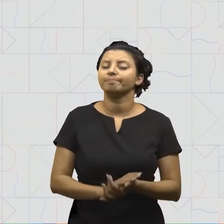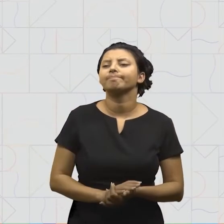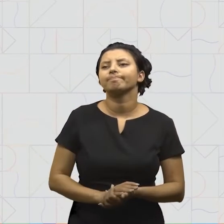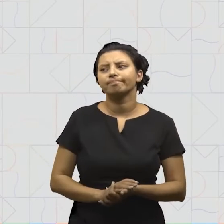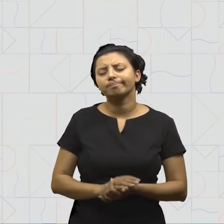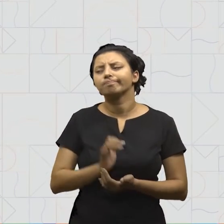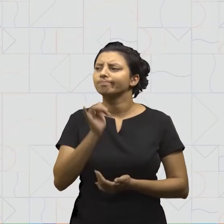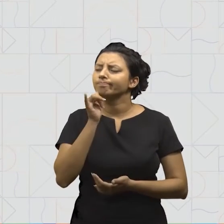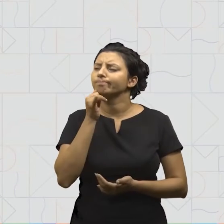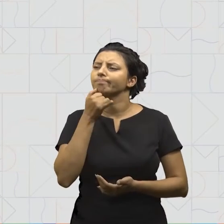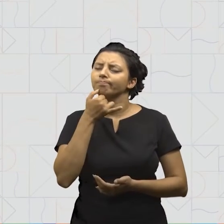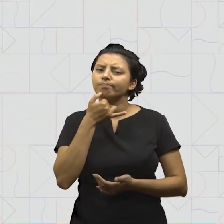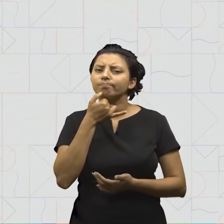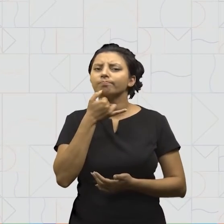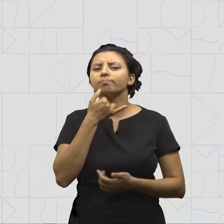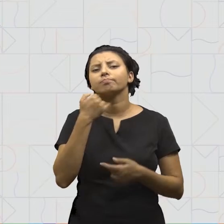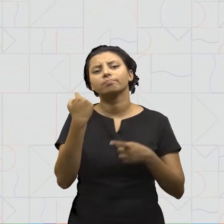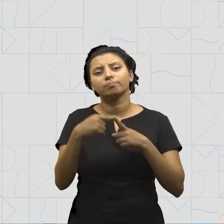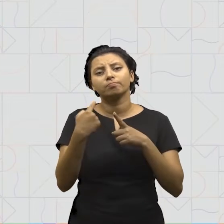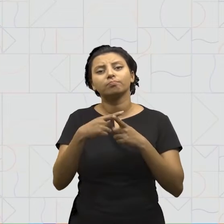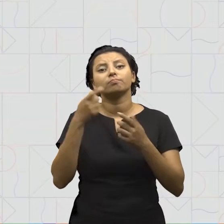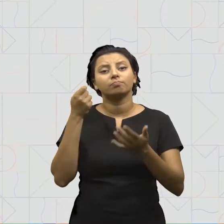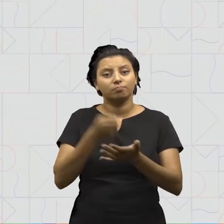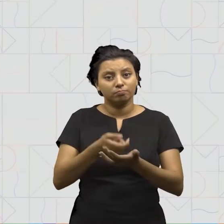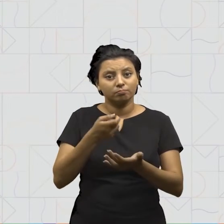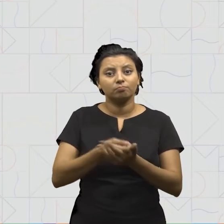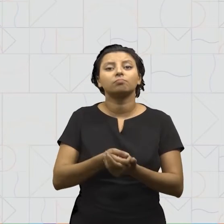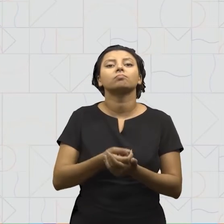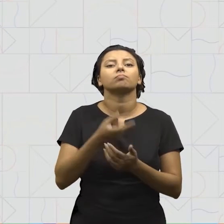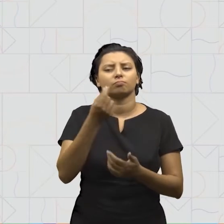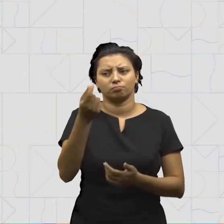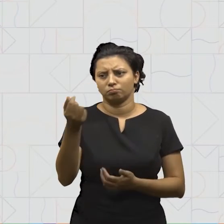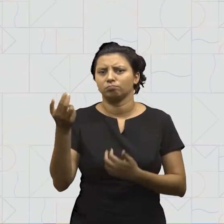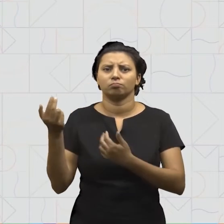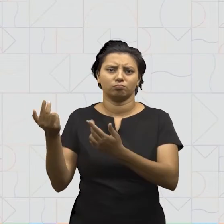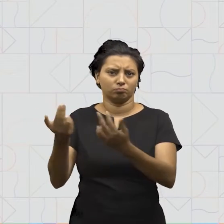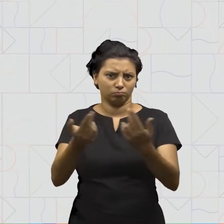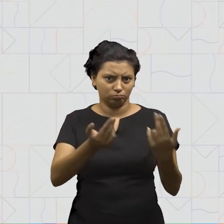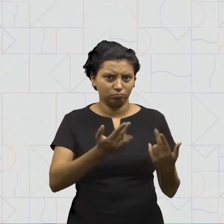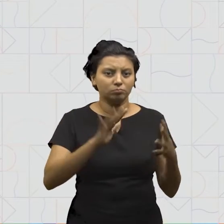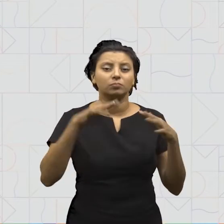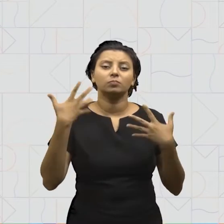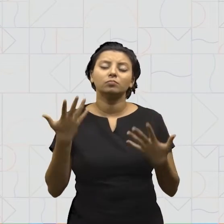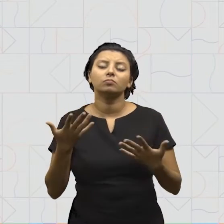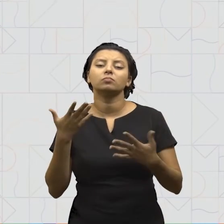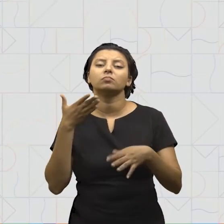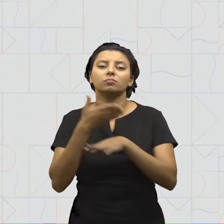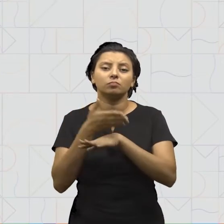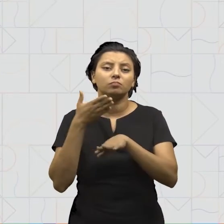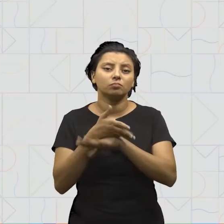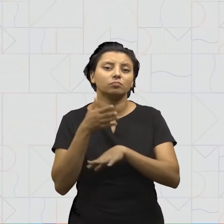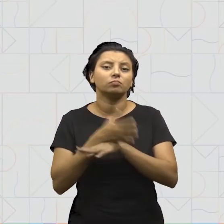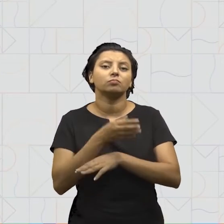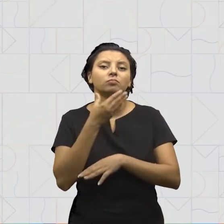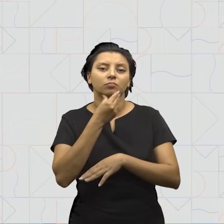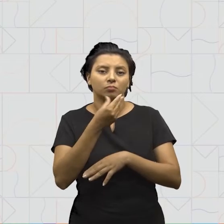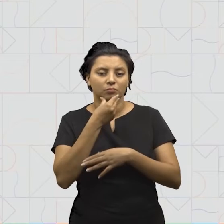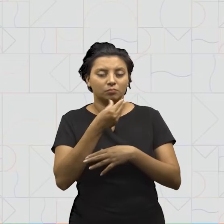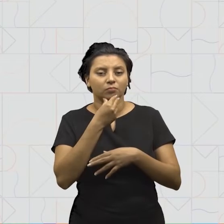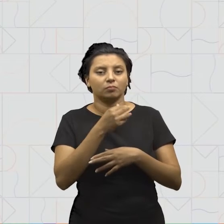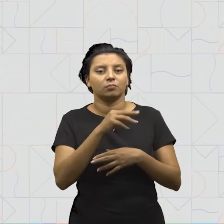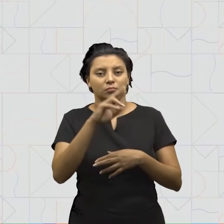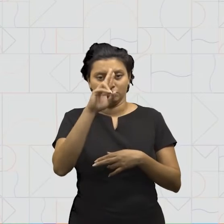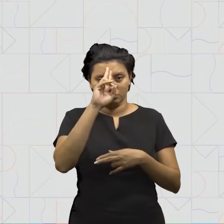Ficamos muito tristes, pois pagamos o valor normal. Então, fomos até o dono do circo e